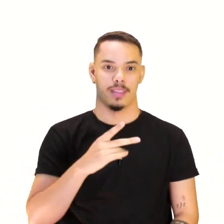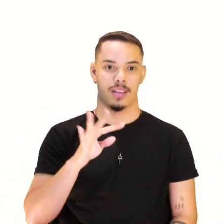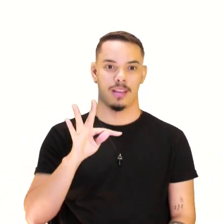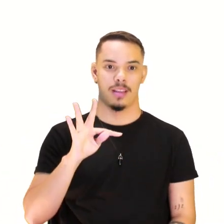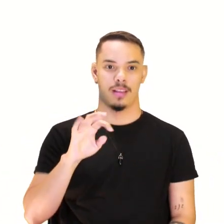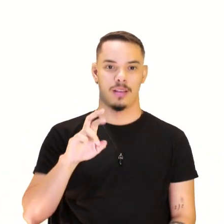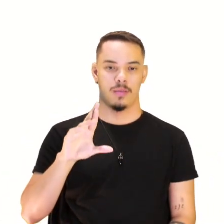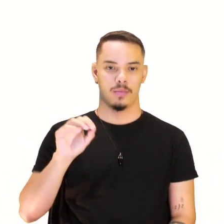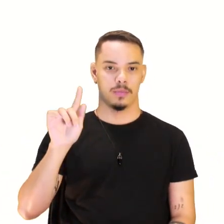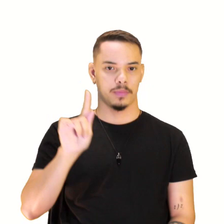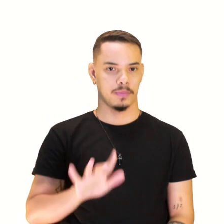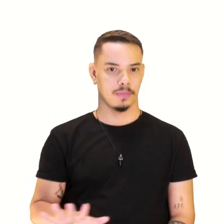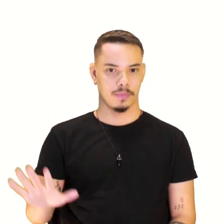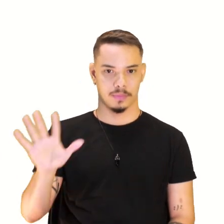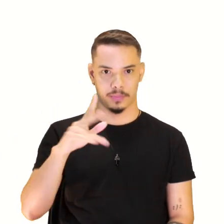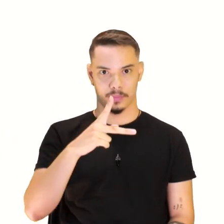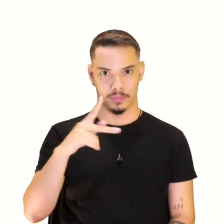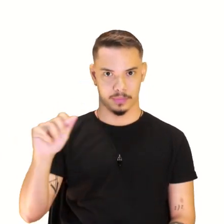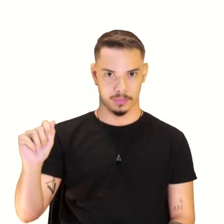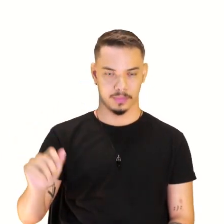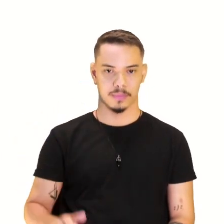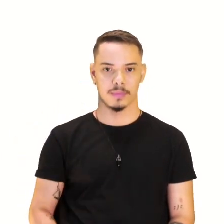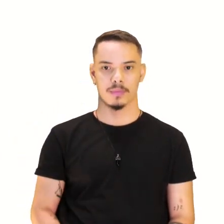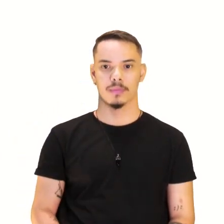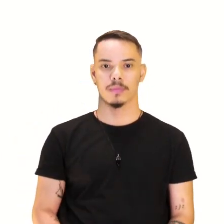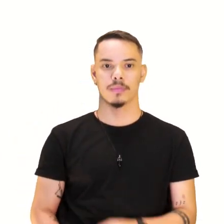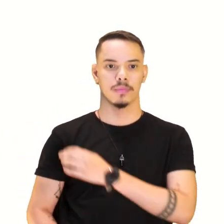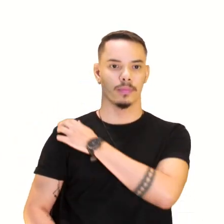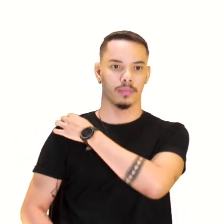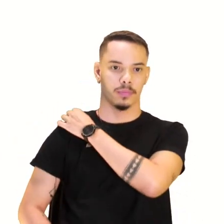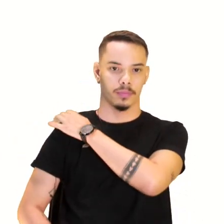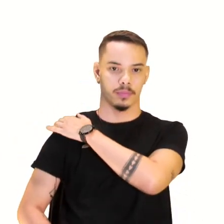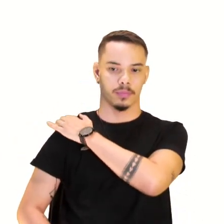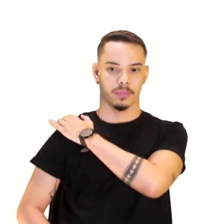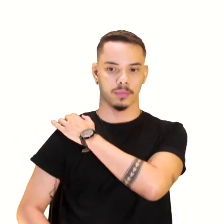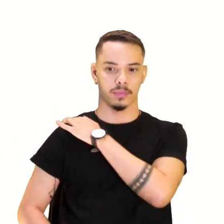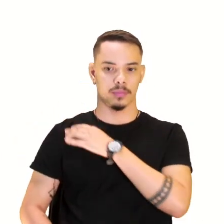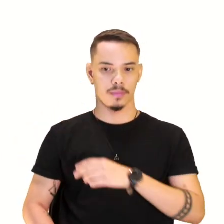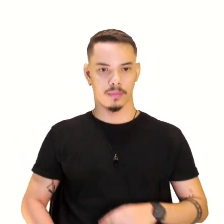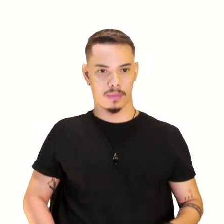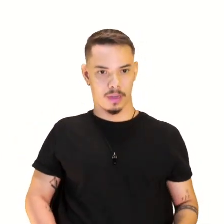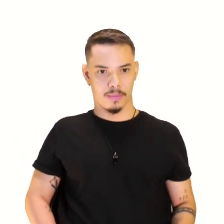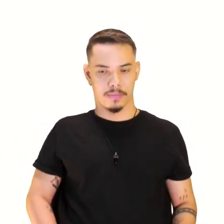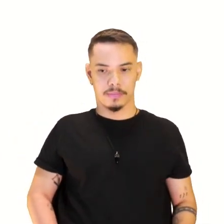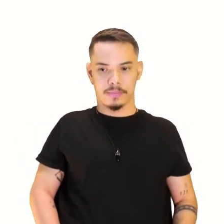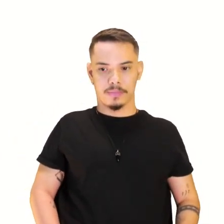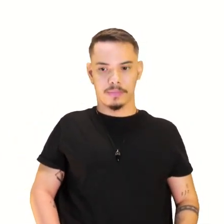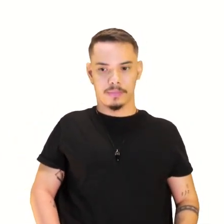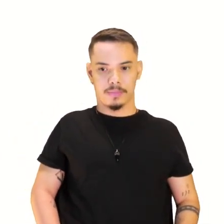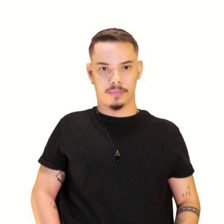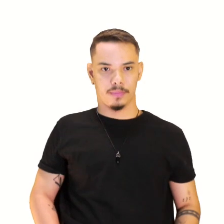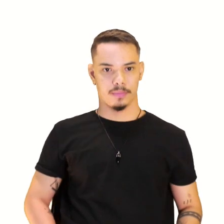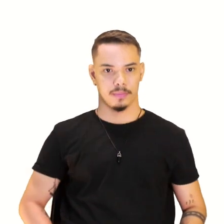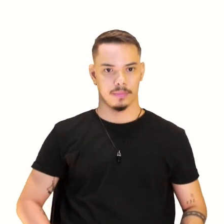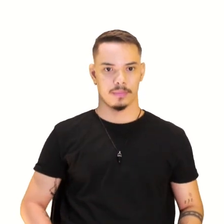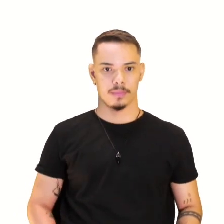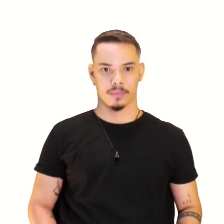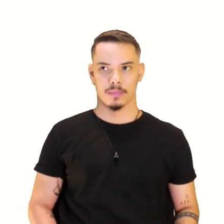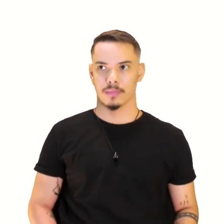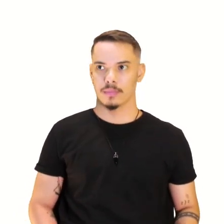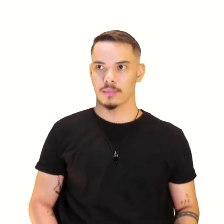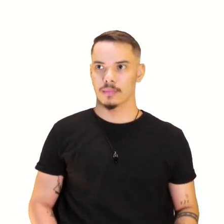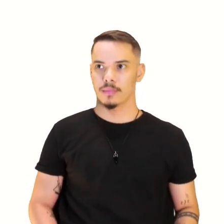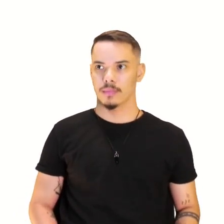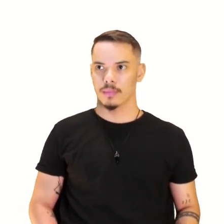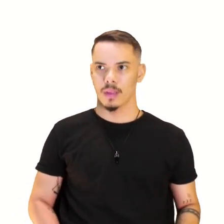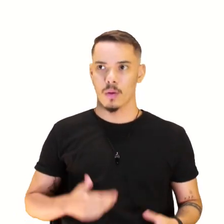da PA. Então, agora vamos conhecer o queridinho termo geral da progressão aritmética. Mas olha lá. ele